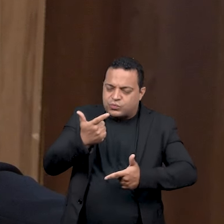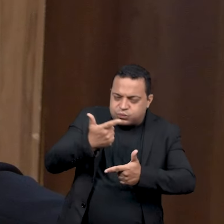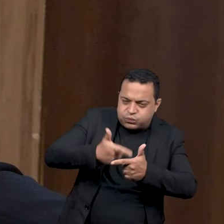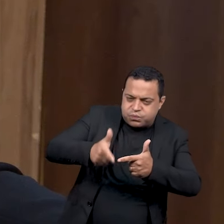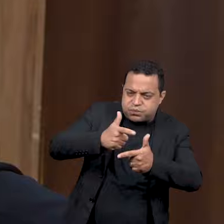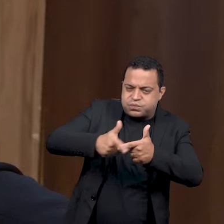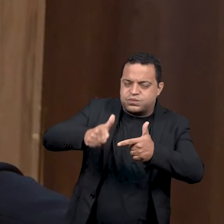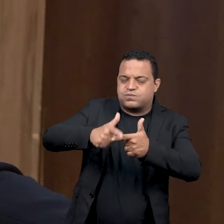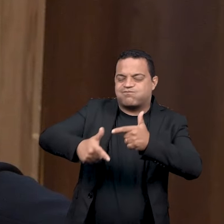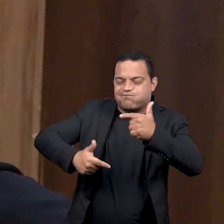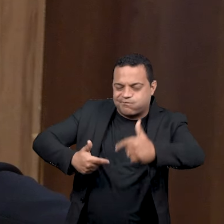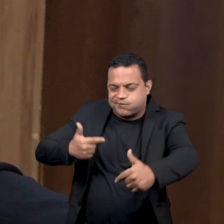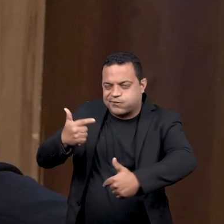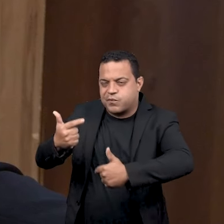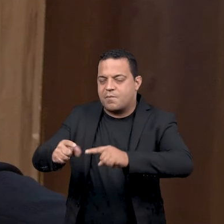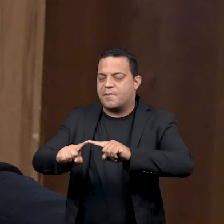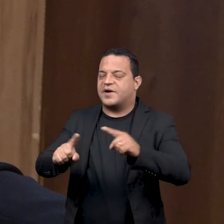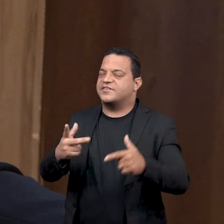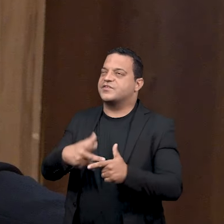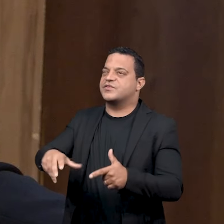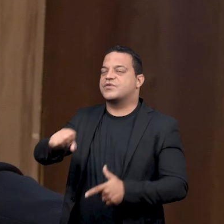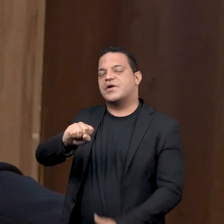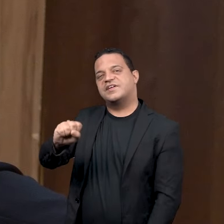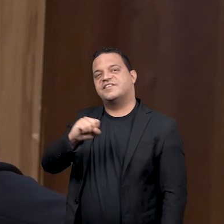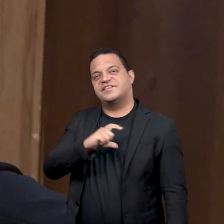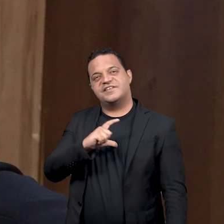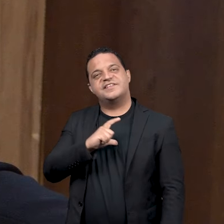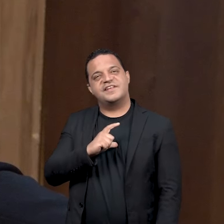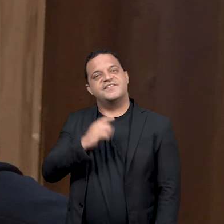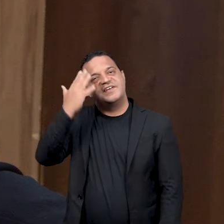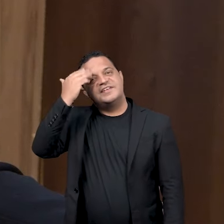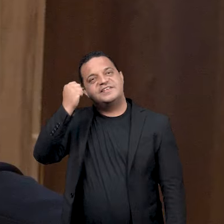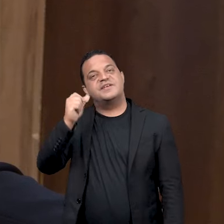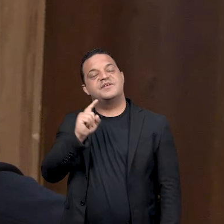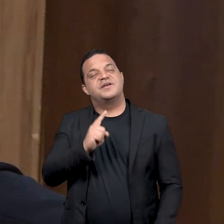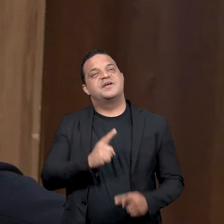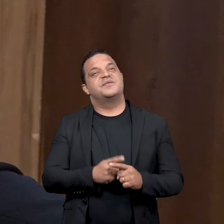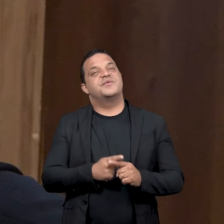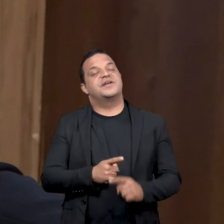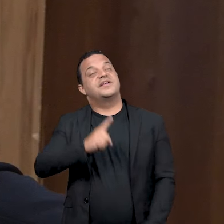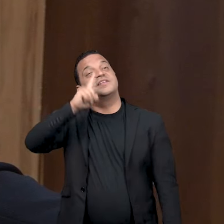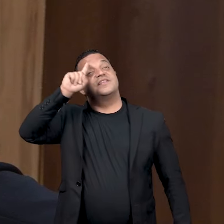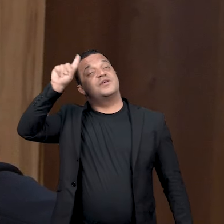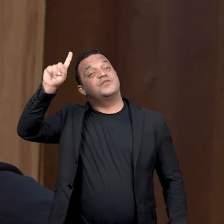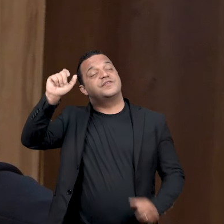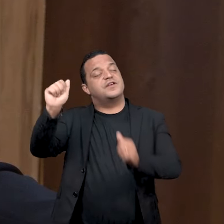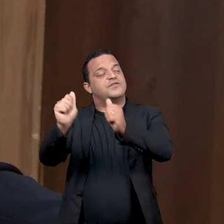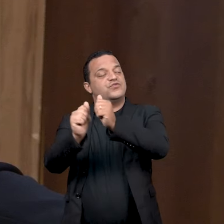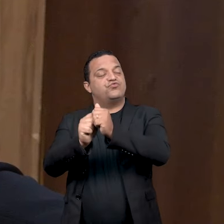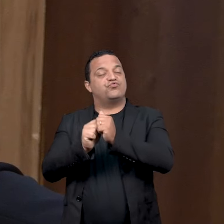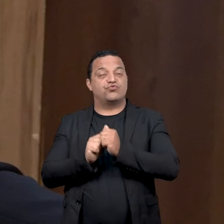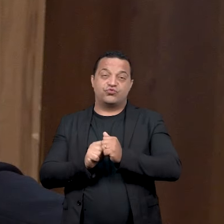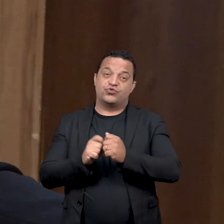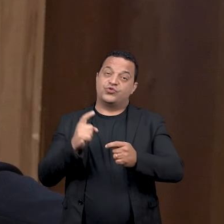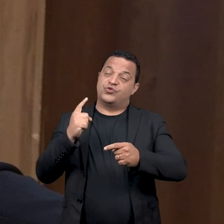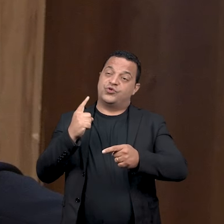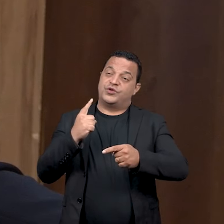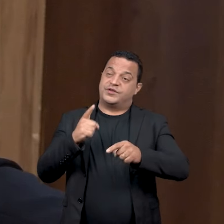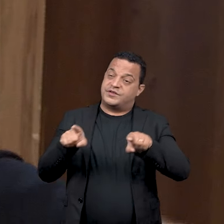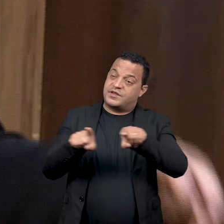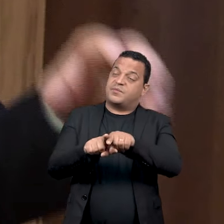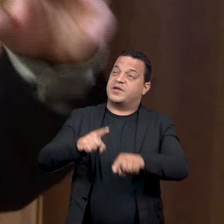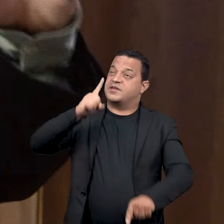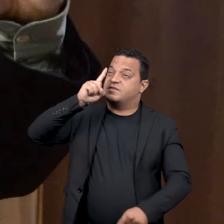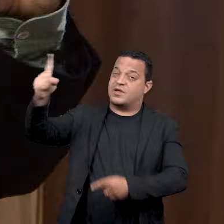deserto. Esse foi um ano de embates, mas de muitas vitórias. Deus esteve conosco e nos